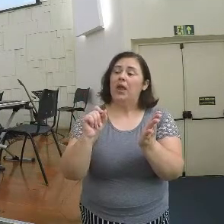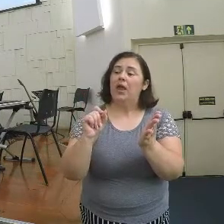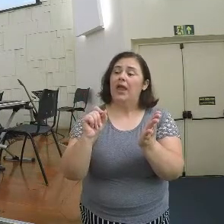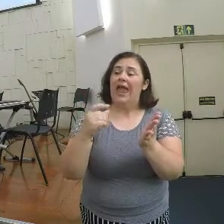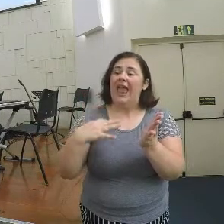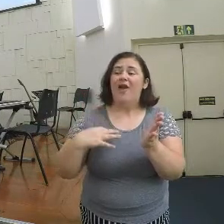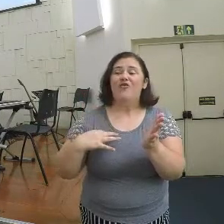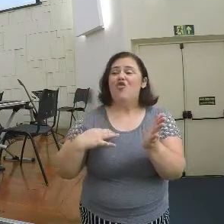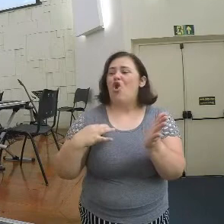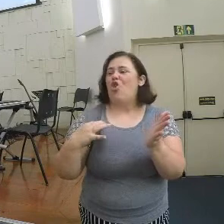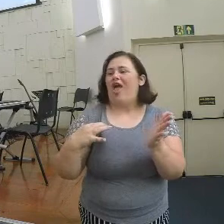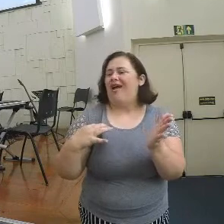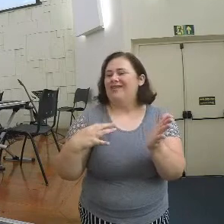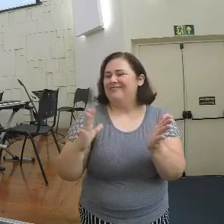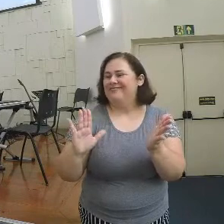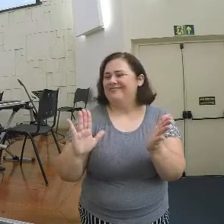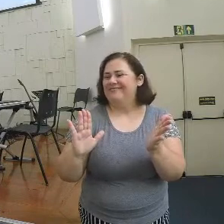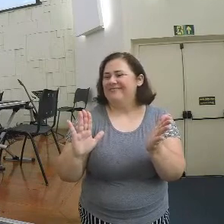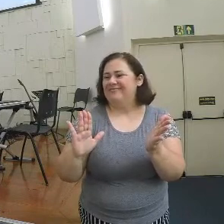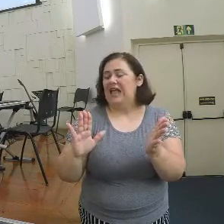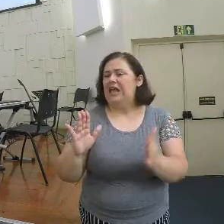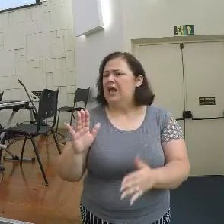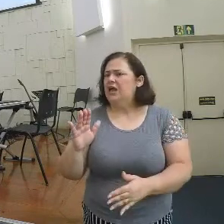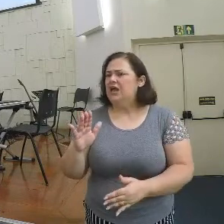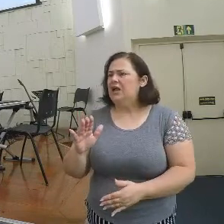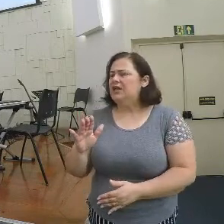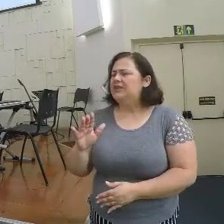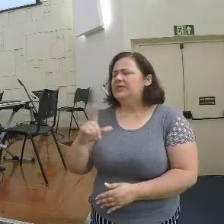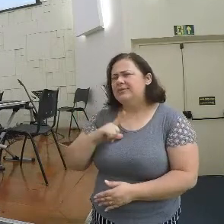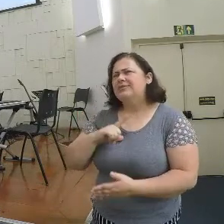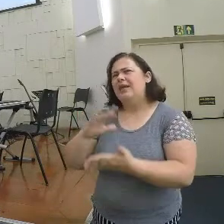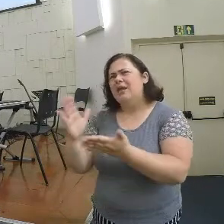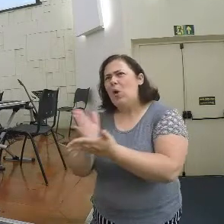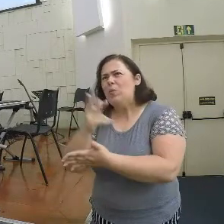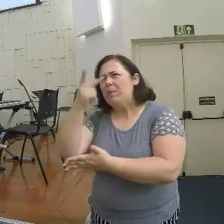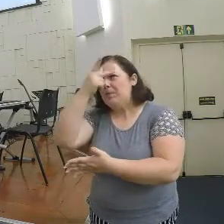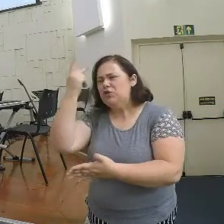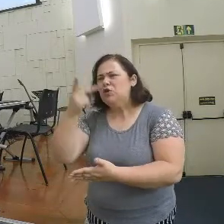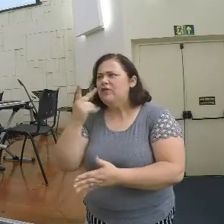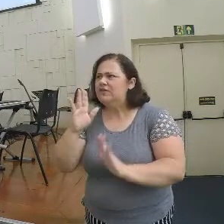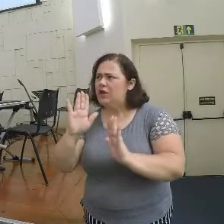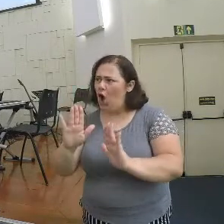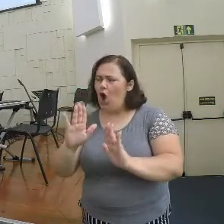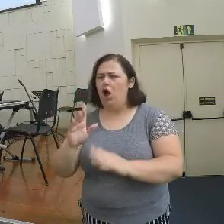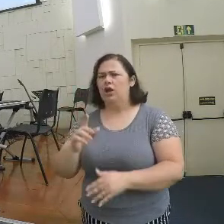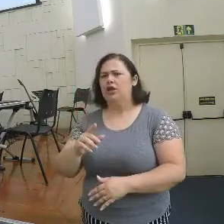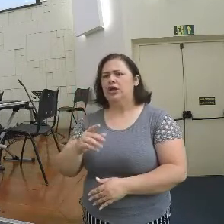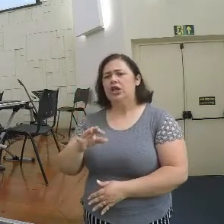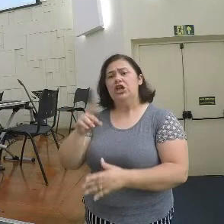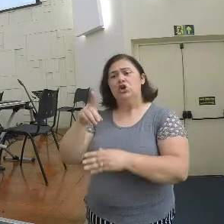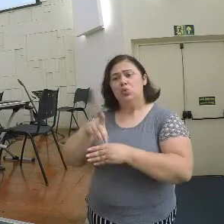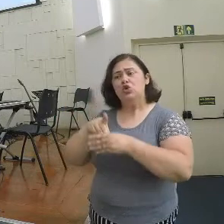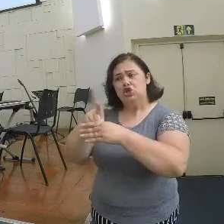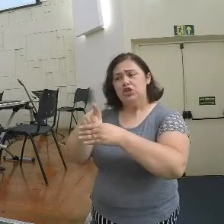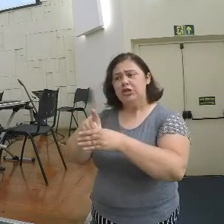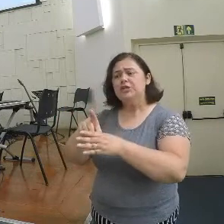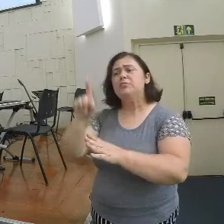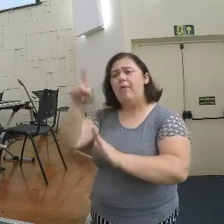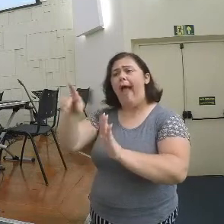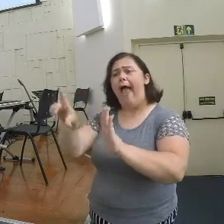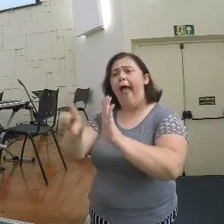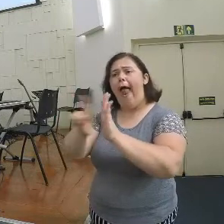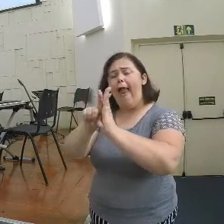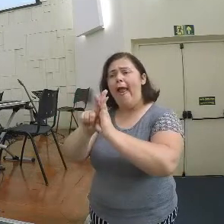lei. E eu sempre fico pensando, onde ele viu isso? Ele não leu toda a Bíblia? Nós